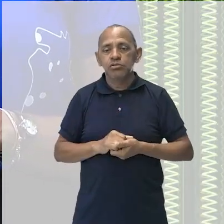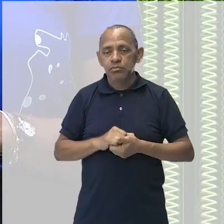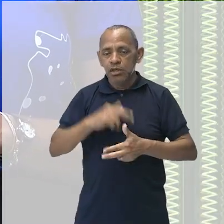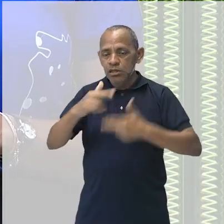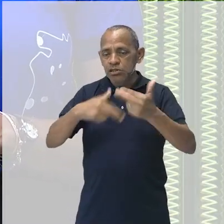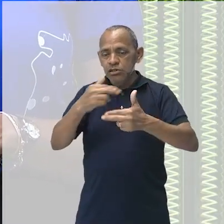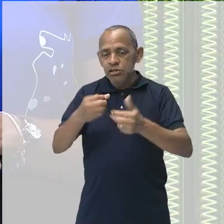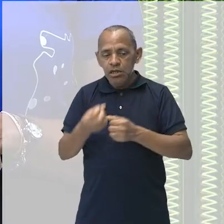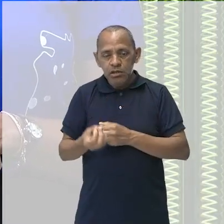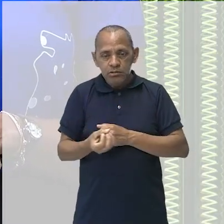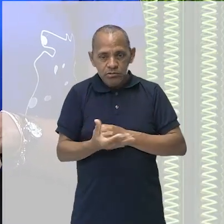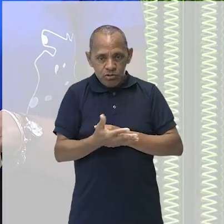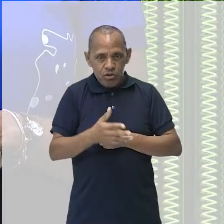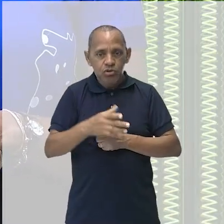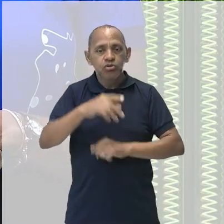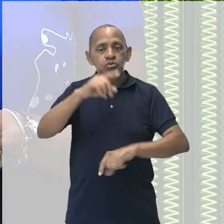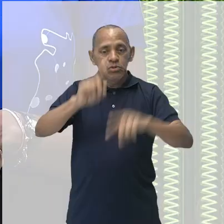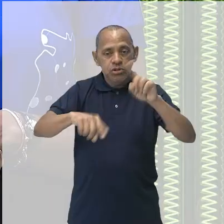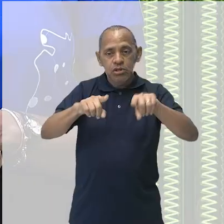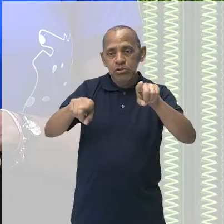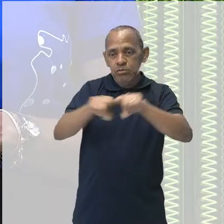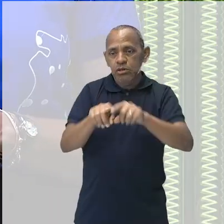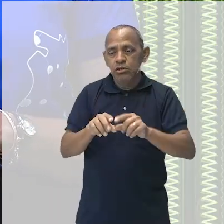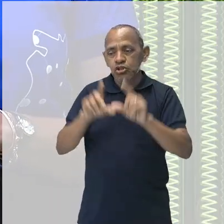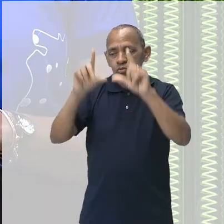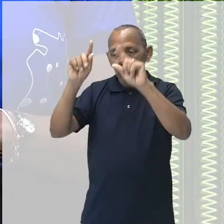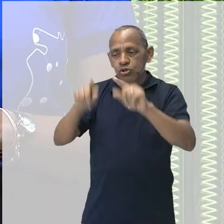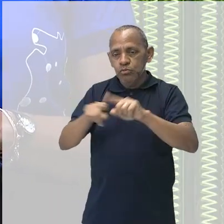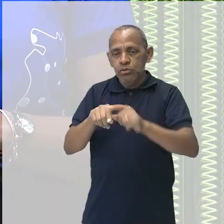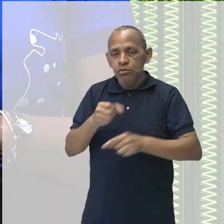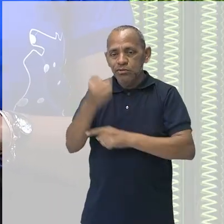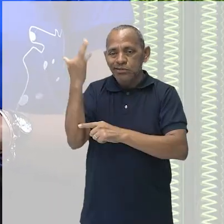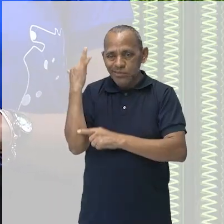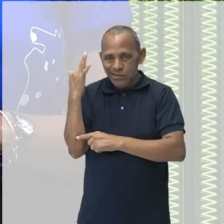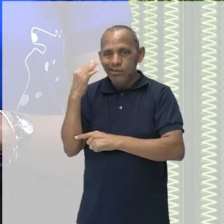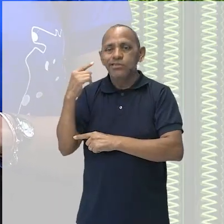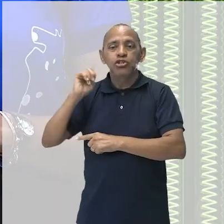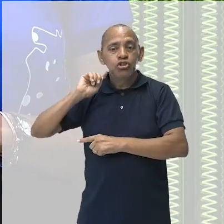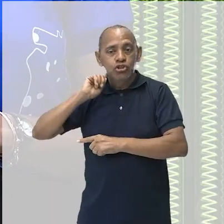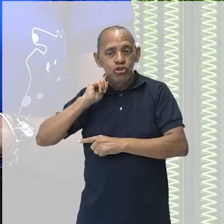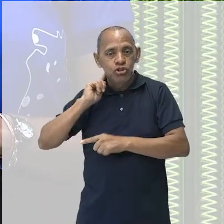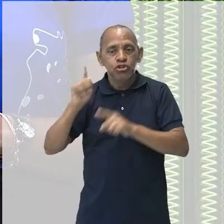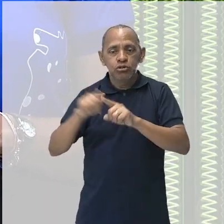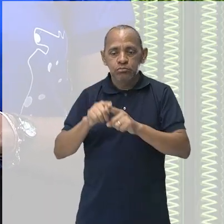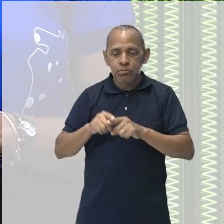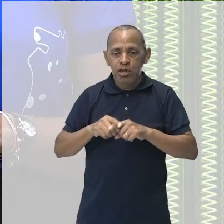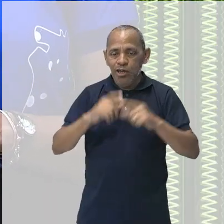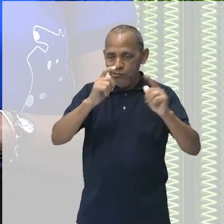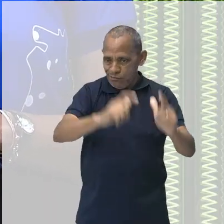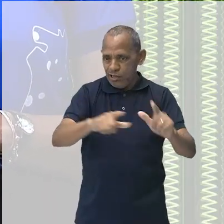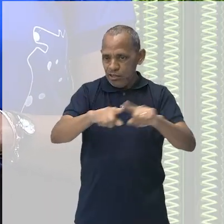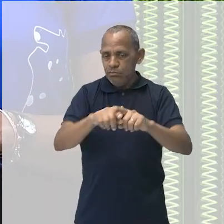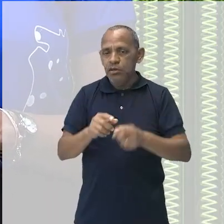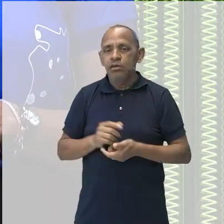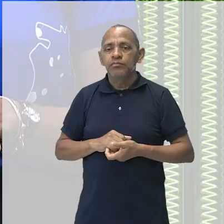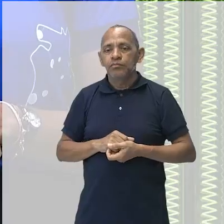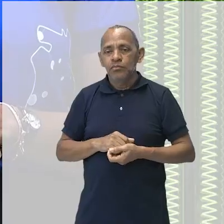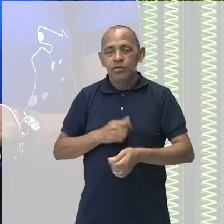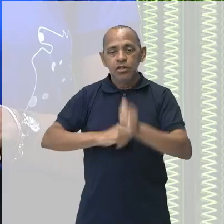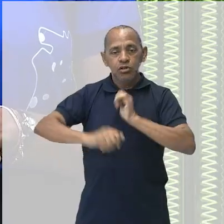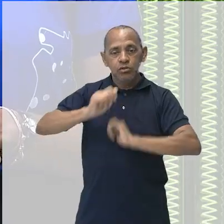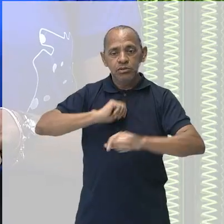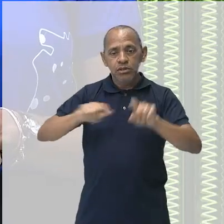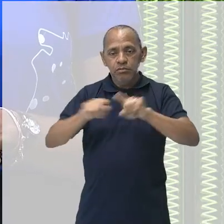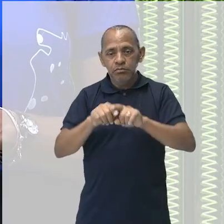A reciclagem ajuda a reduzir a quantidade de lixo nos aterros e a economizar recursos naturais.